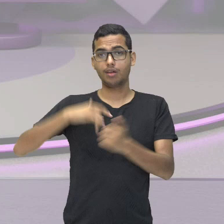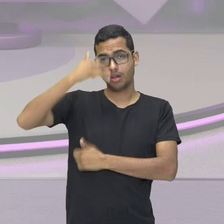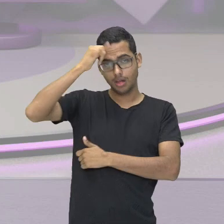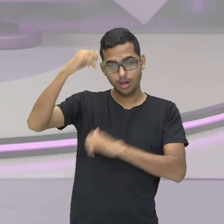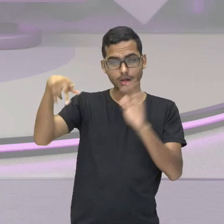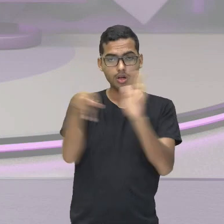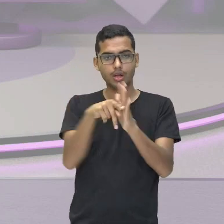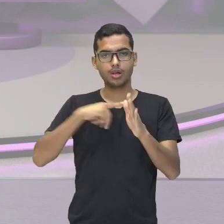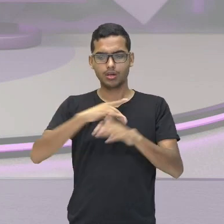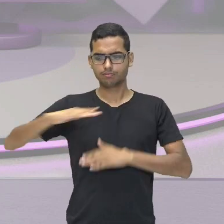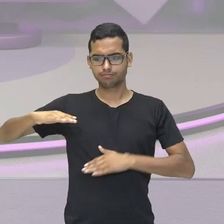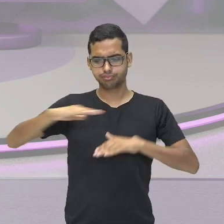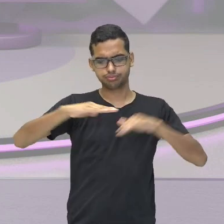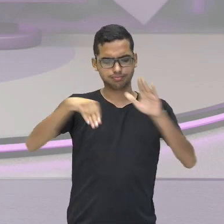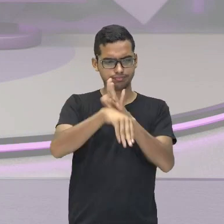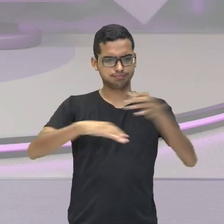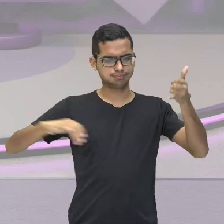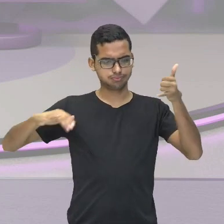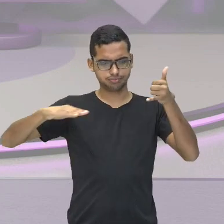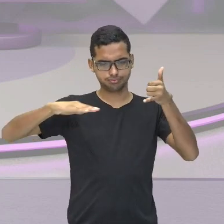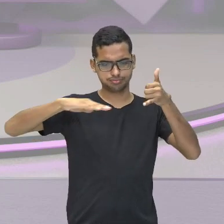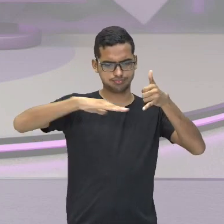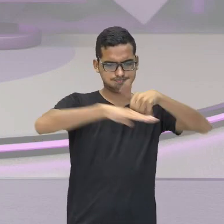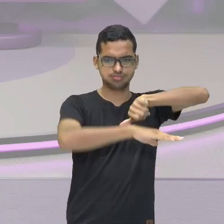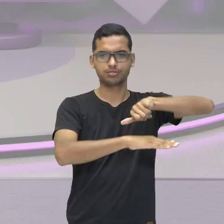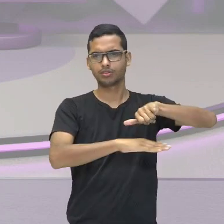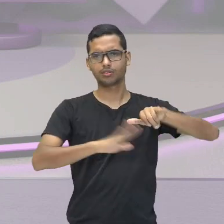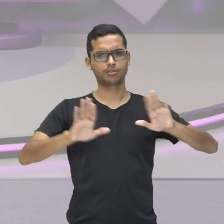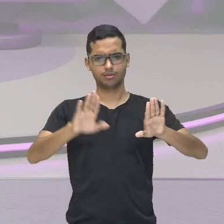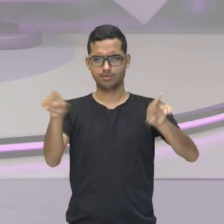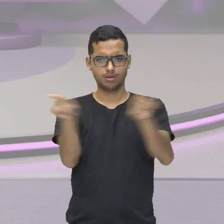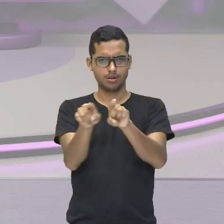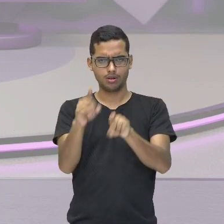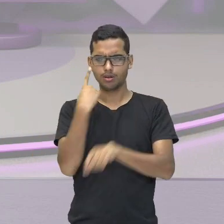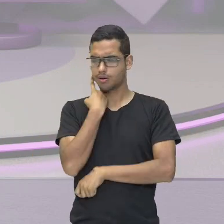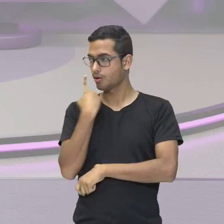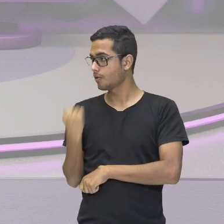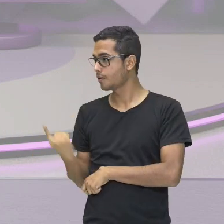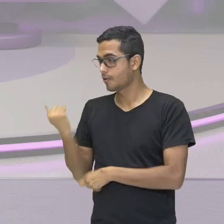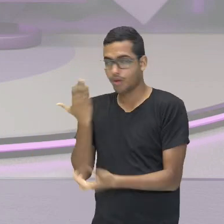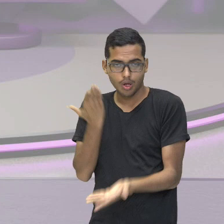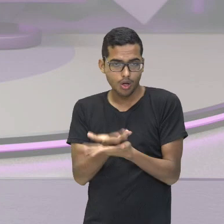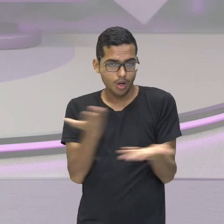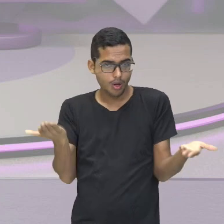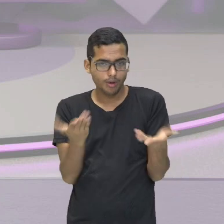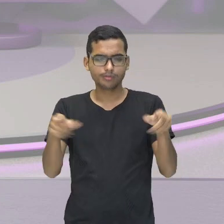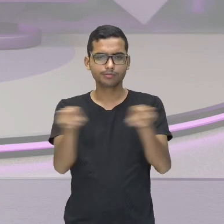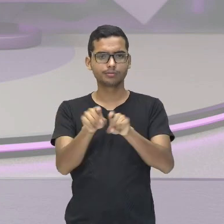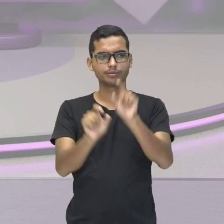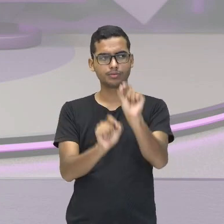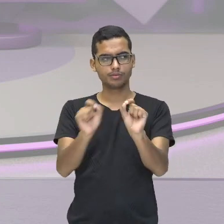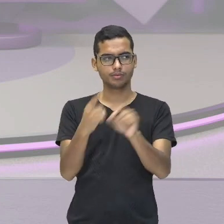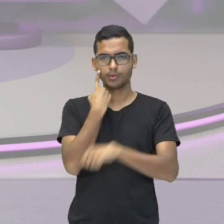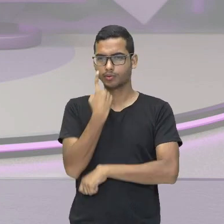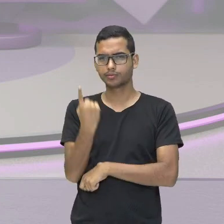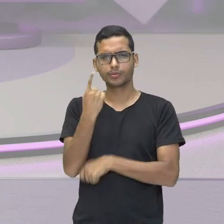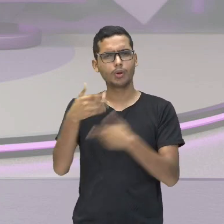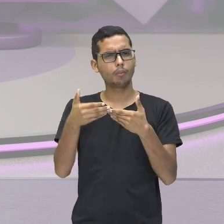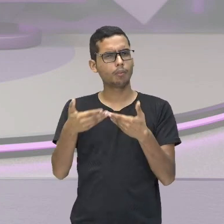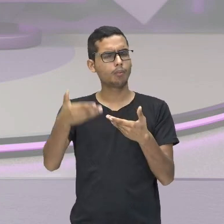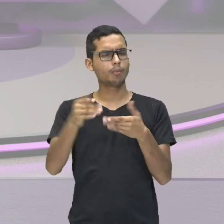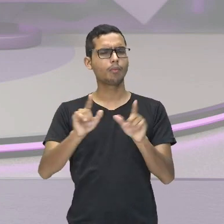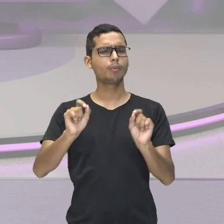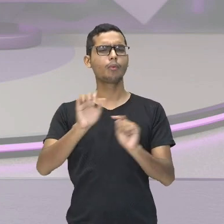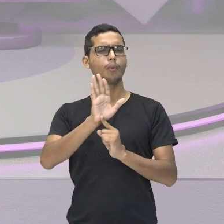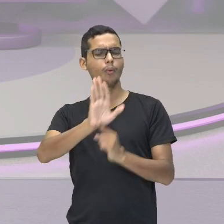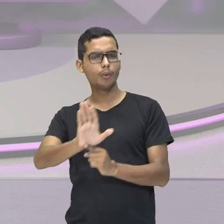Então, para começar então a nossa aula, a gente vai colocar para você que